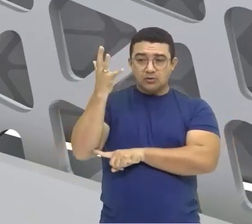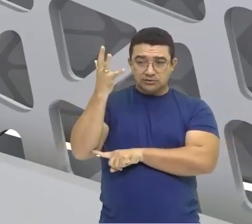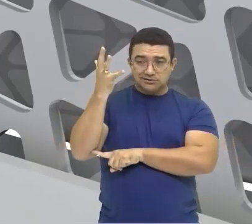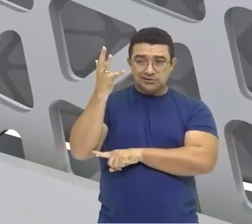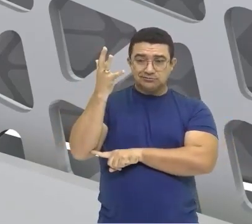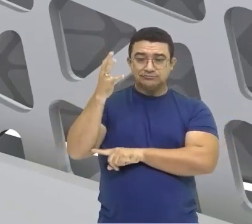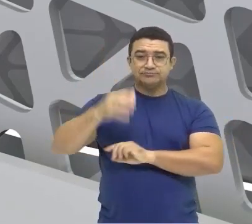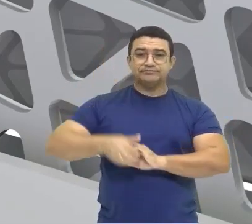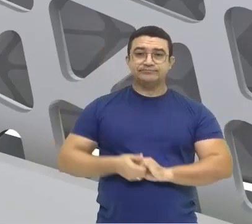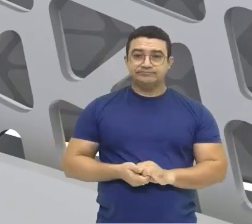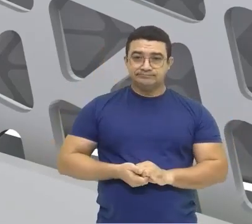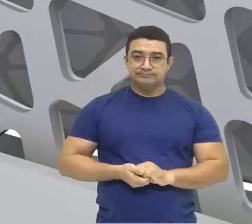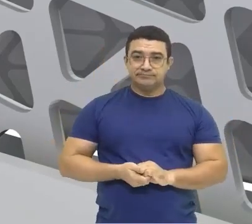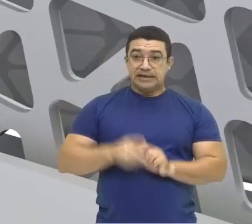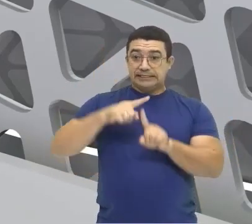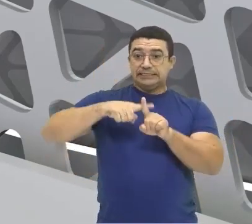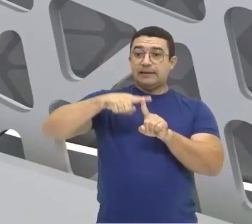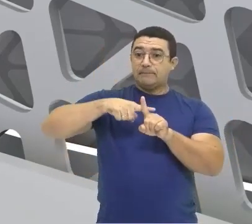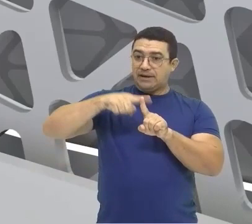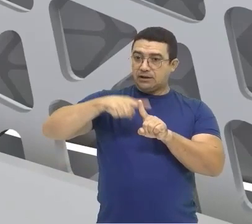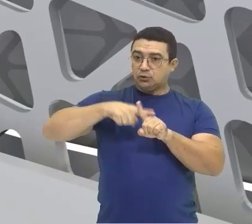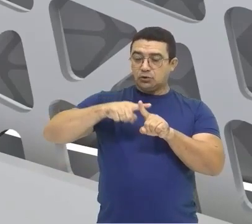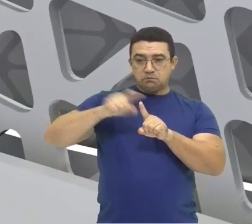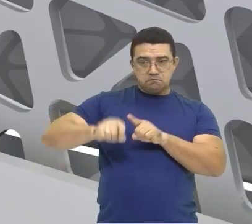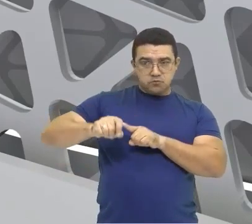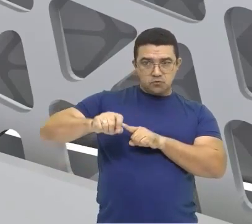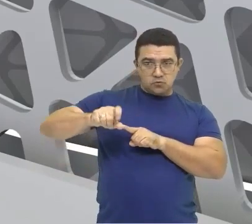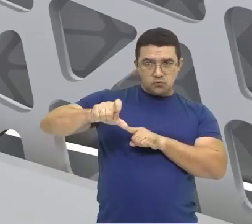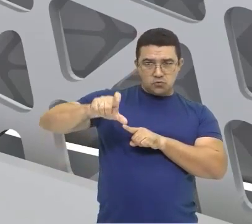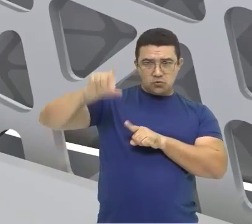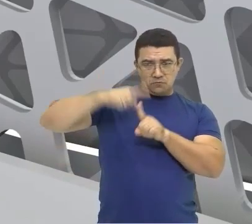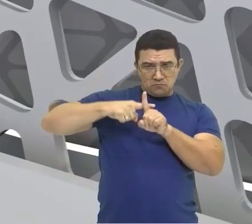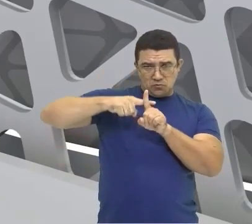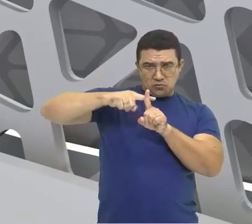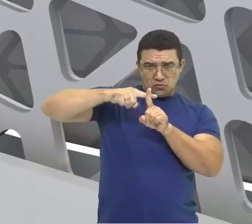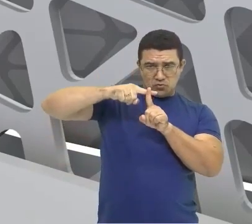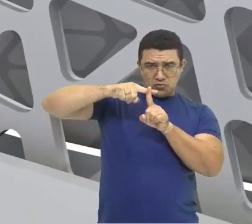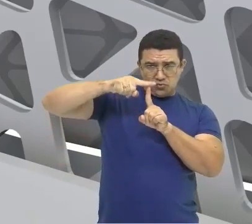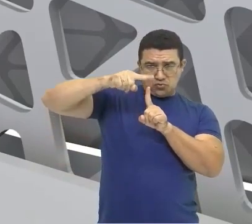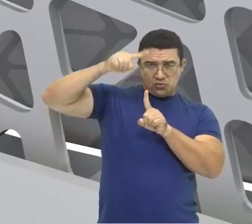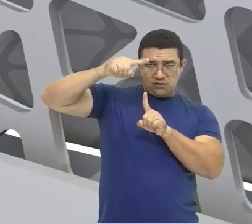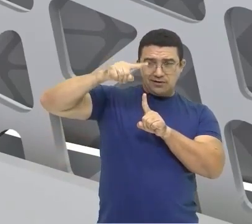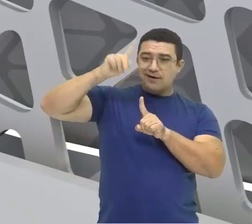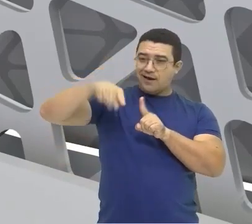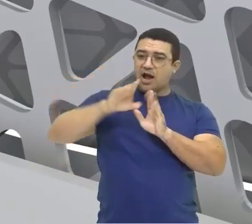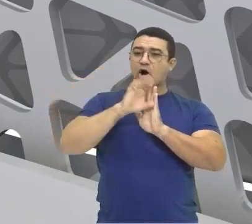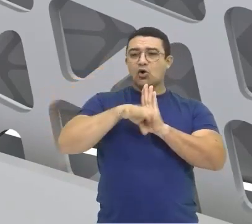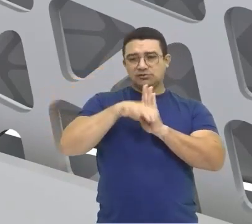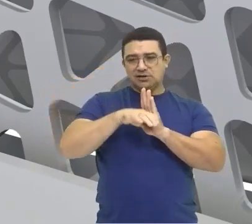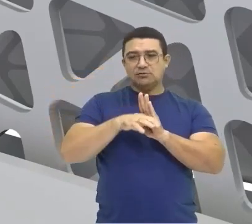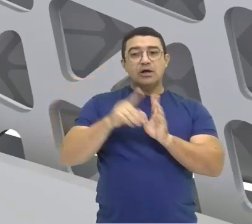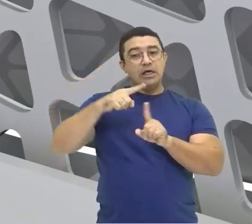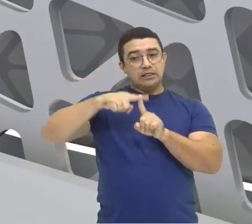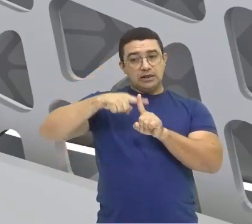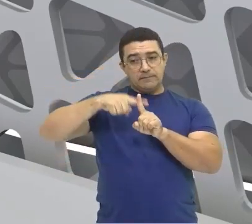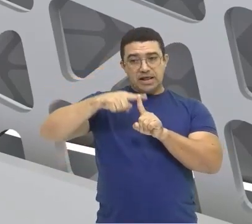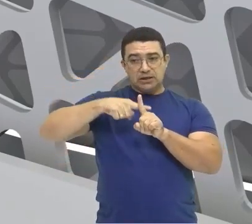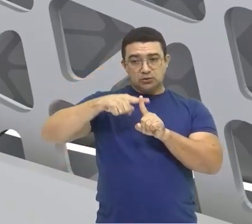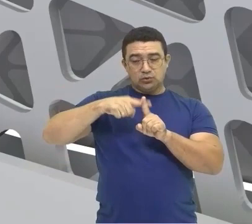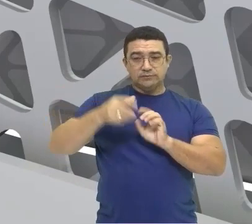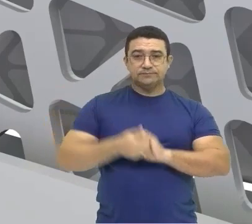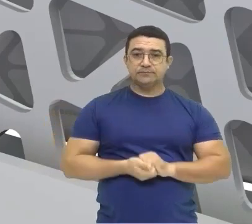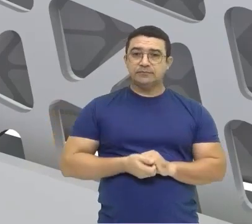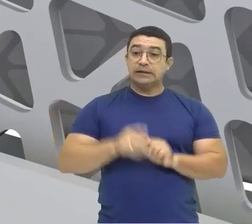naquele recipiente, a temperatura aumentou. E é esse o conceito para a nossa temperatura. A